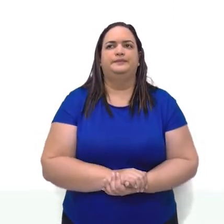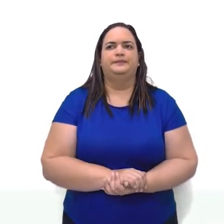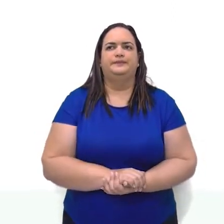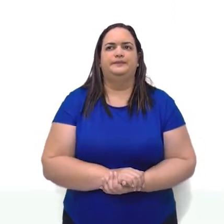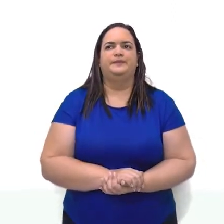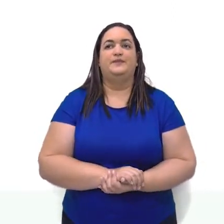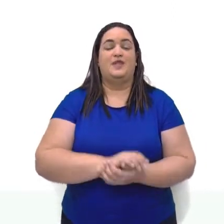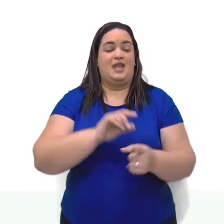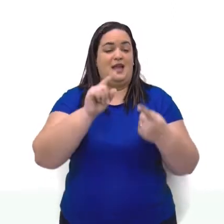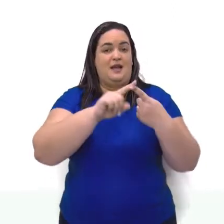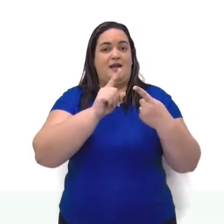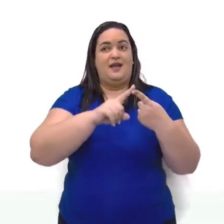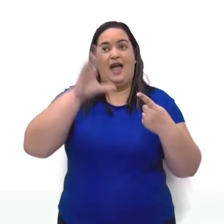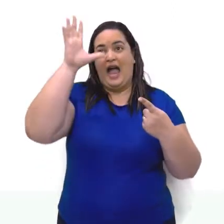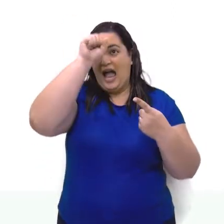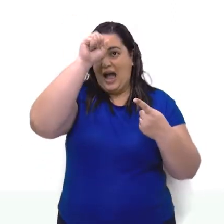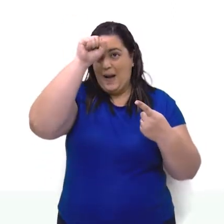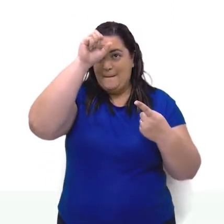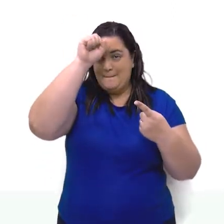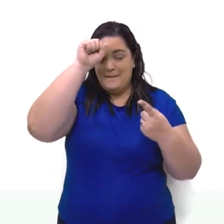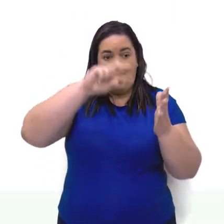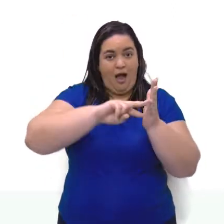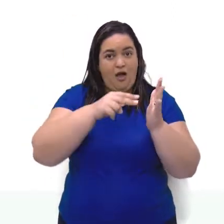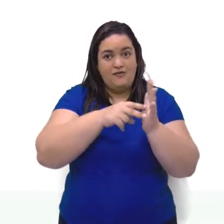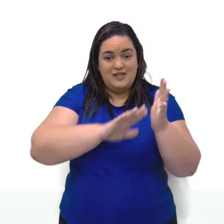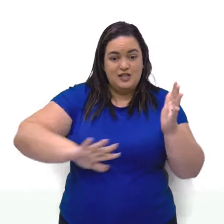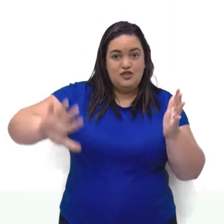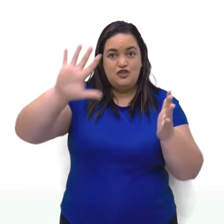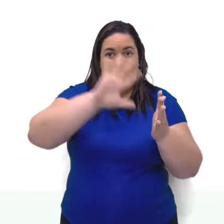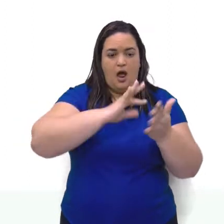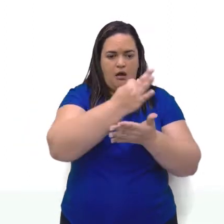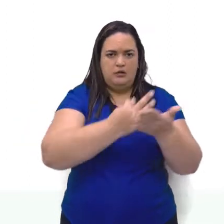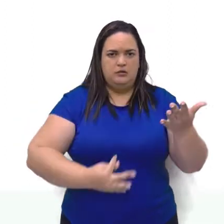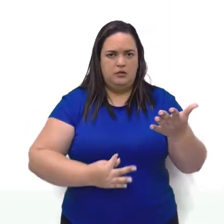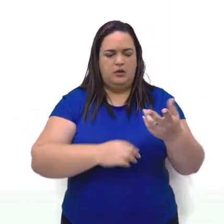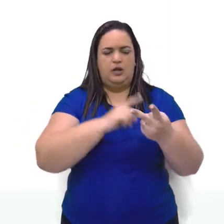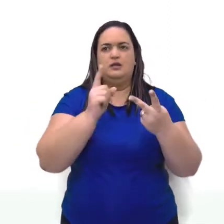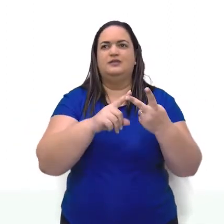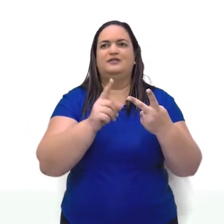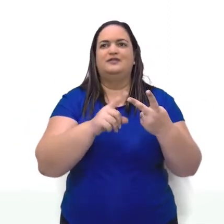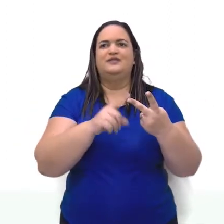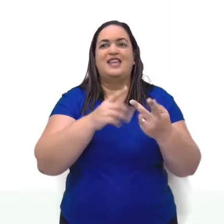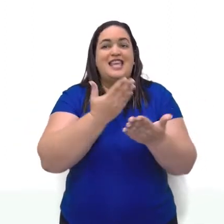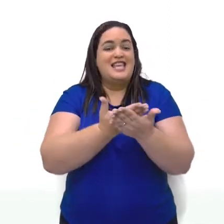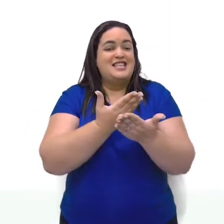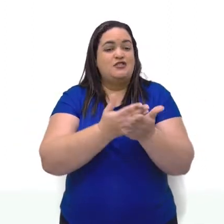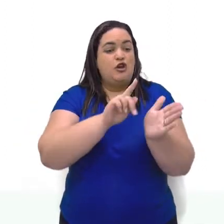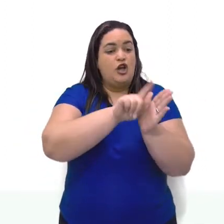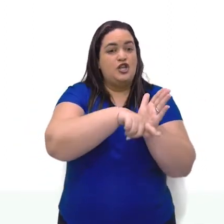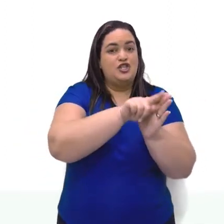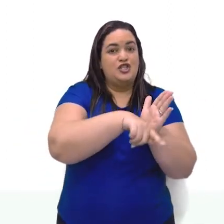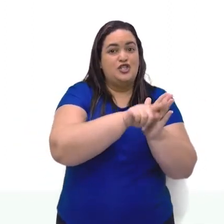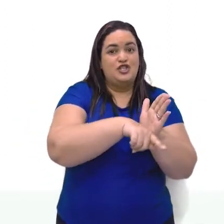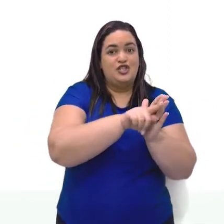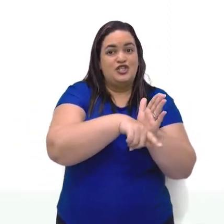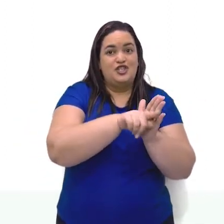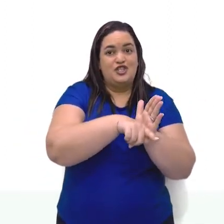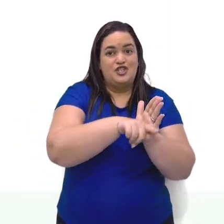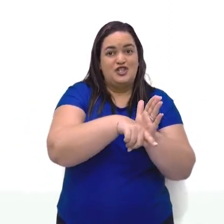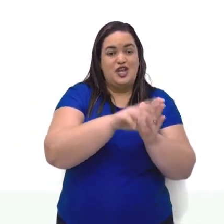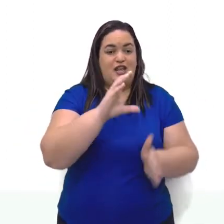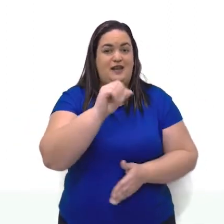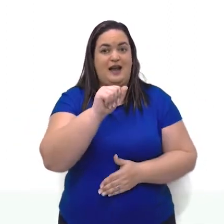Primeiro, aprender o sentido geral dos textos. Número 2, estudar os gêneros capa de DVD e